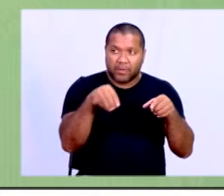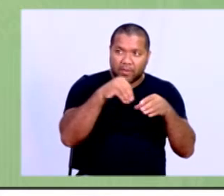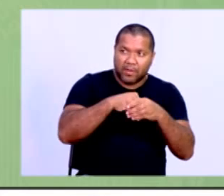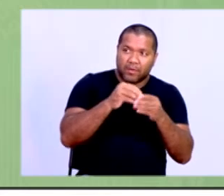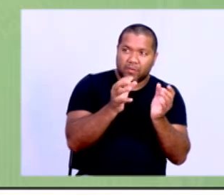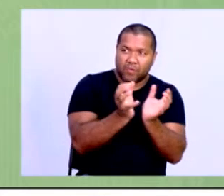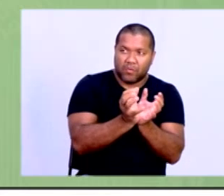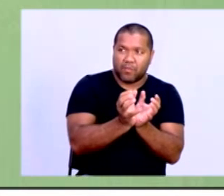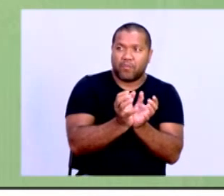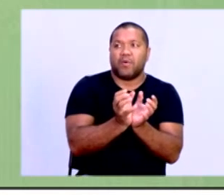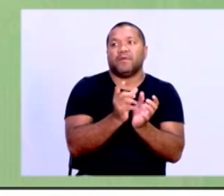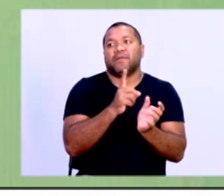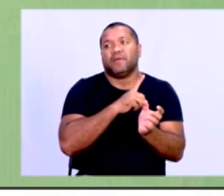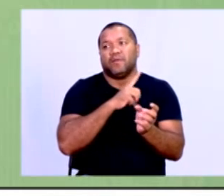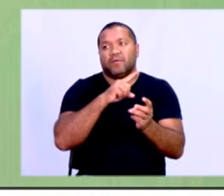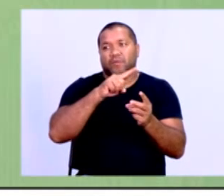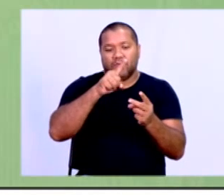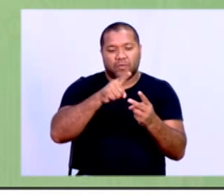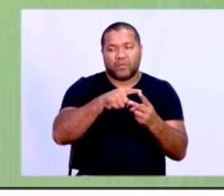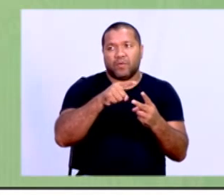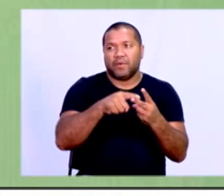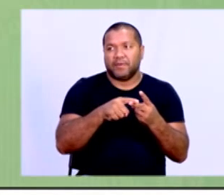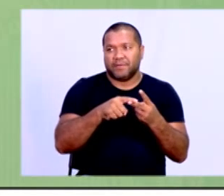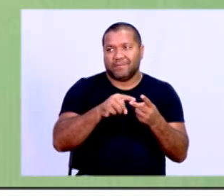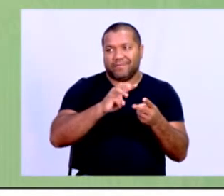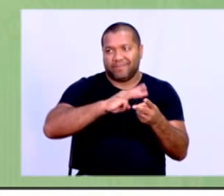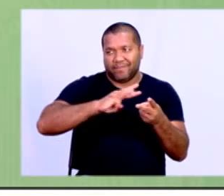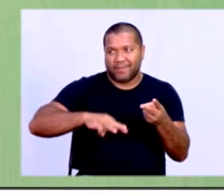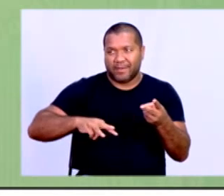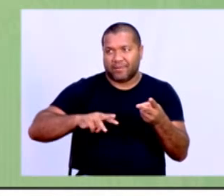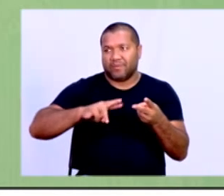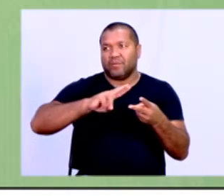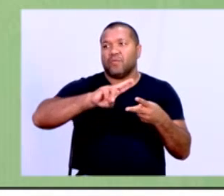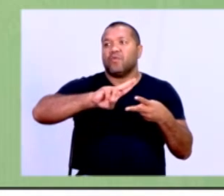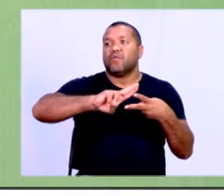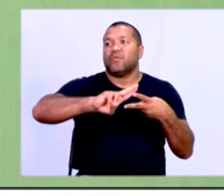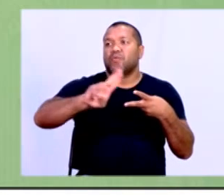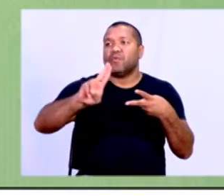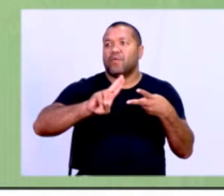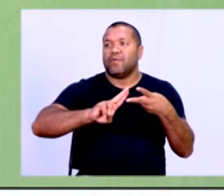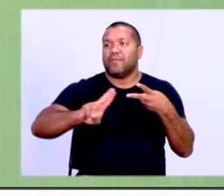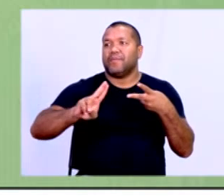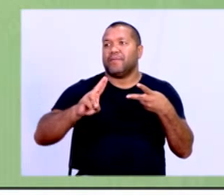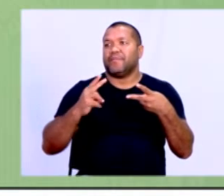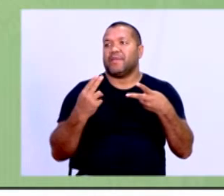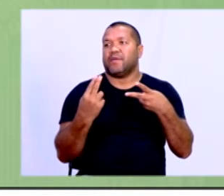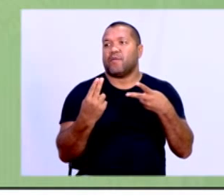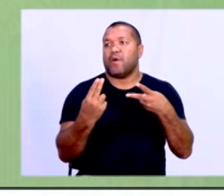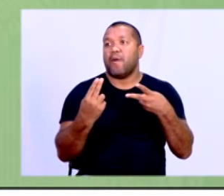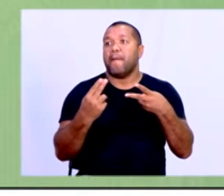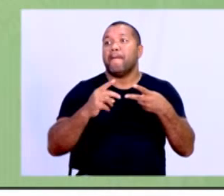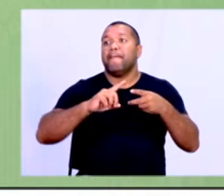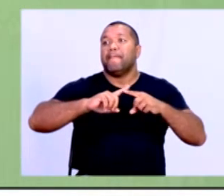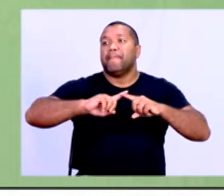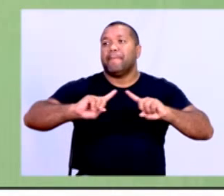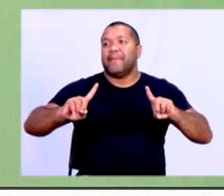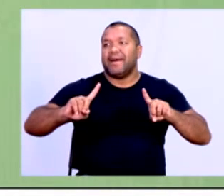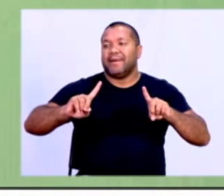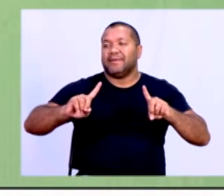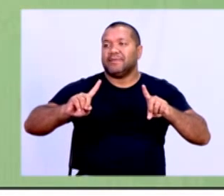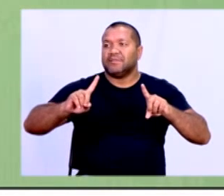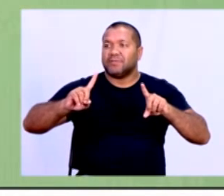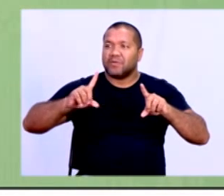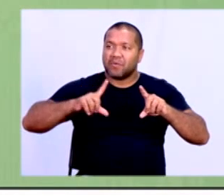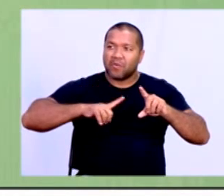haver dois métodos com o mesmo nome, porém com tipos de